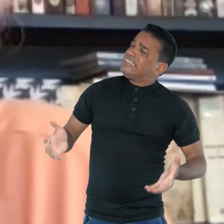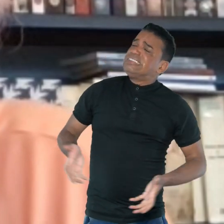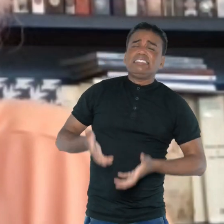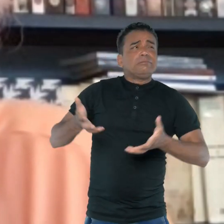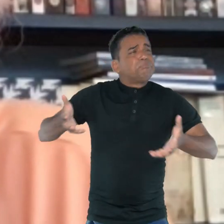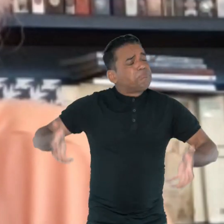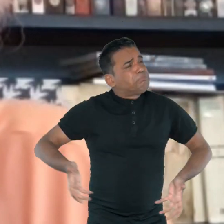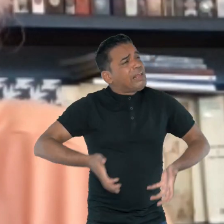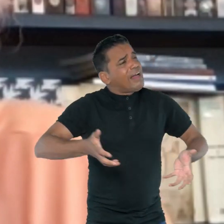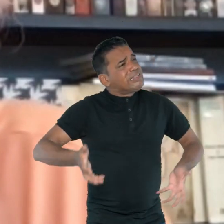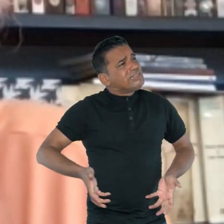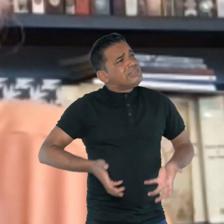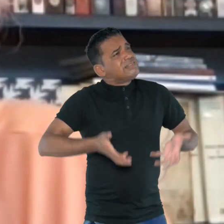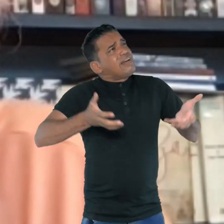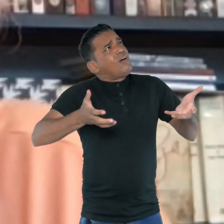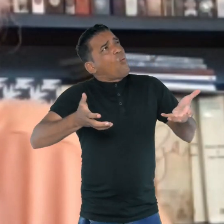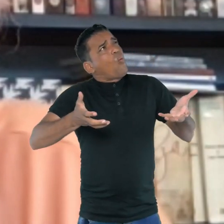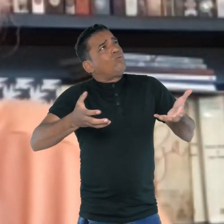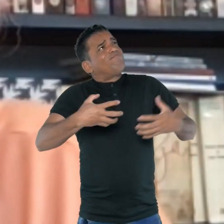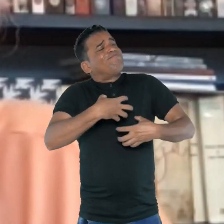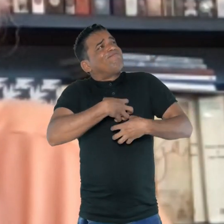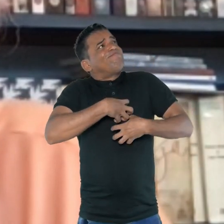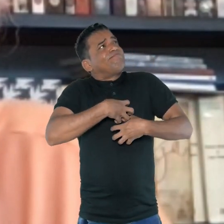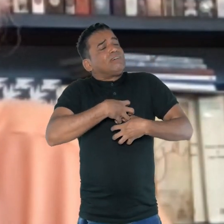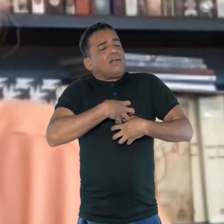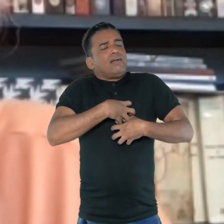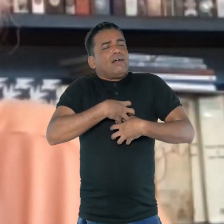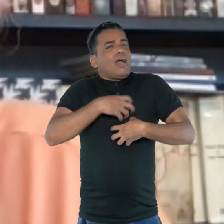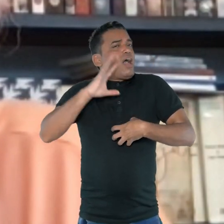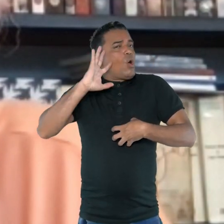às vezes vem em momentos